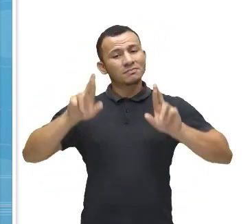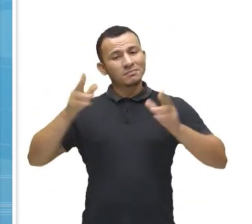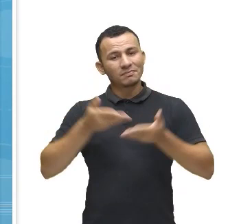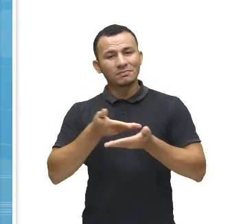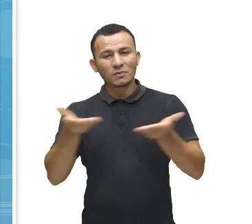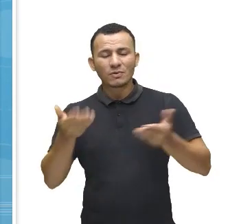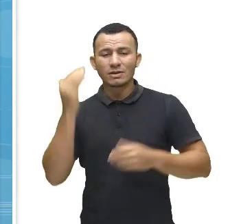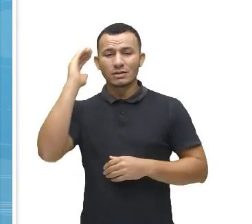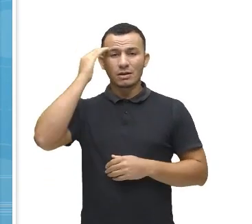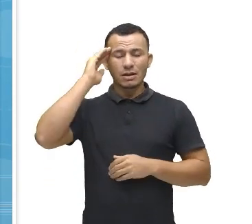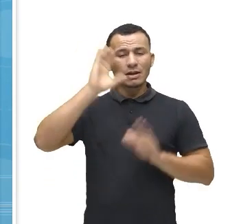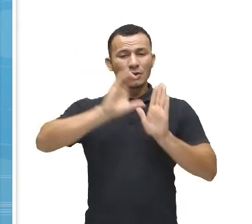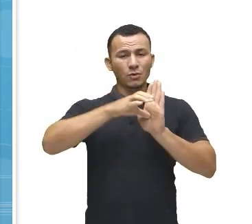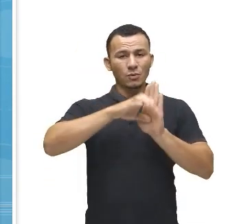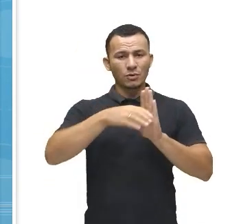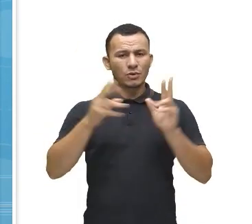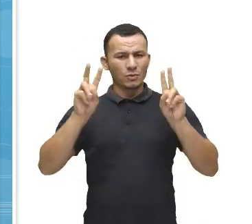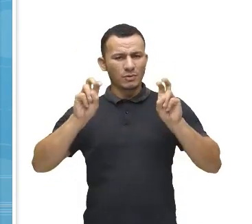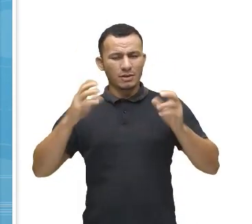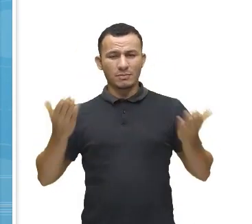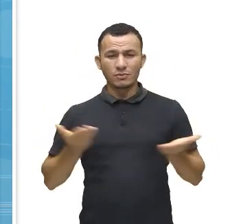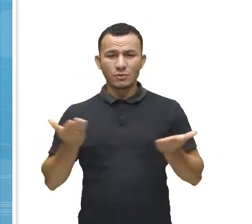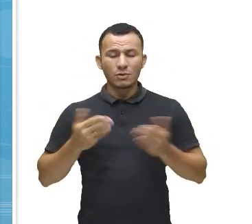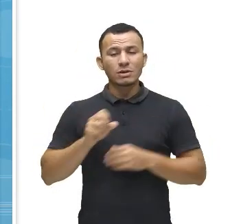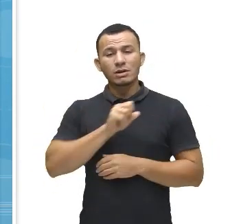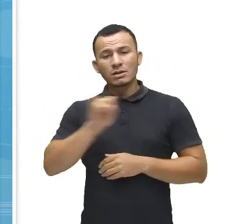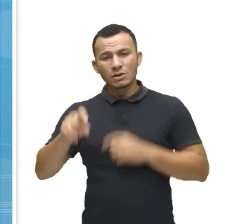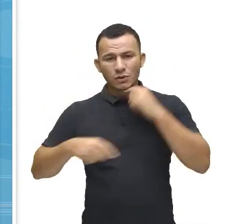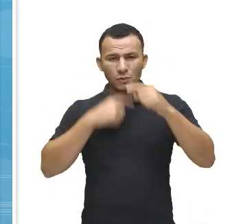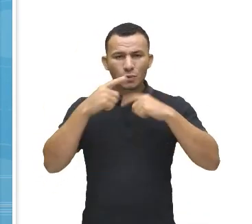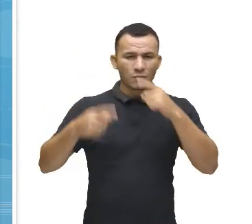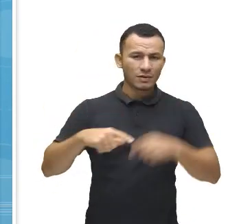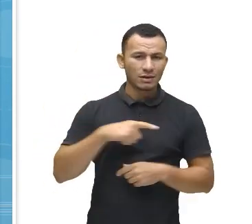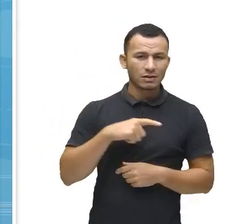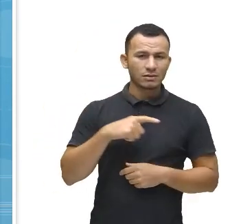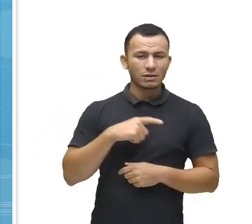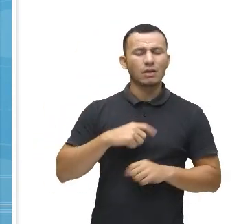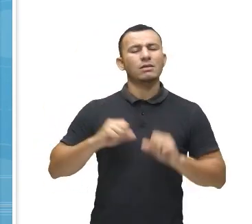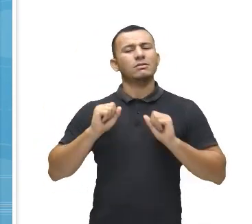tenham conseguido entender o conteúdo de hoje. Qualquer dúvida, vocês podem